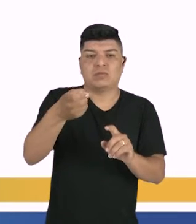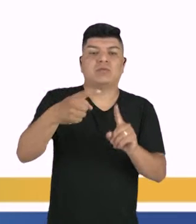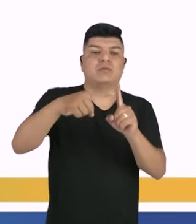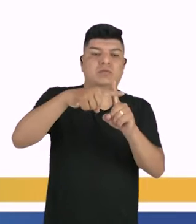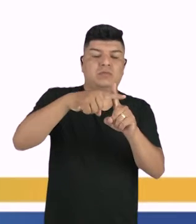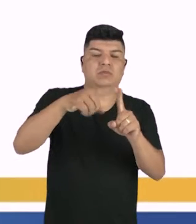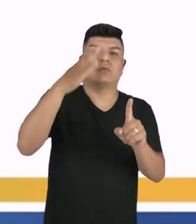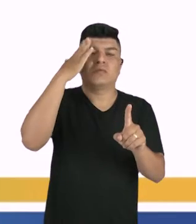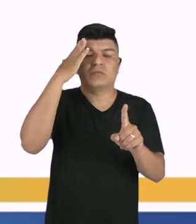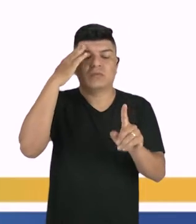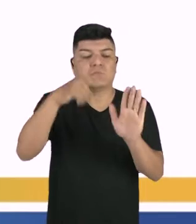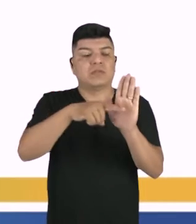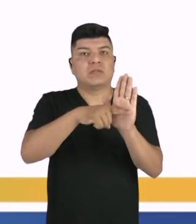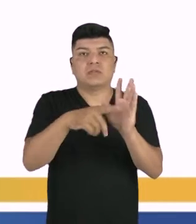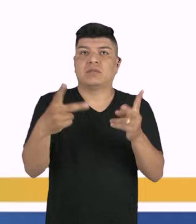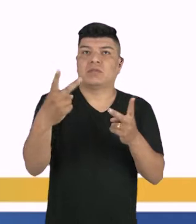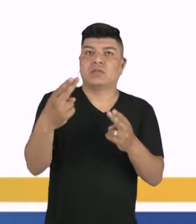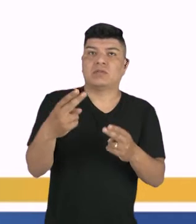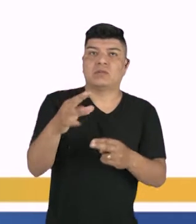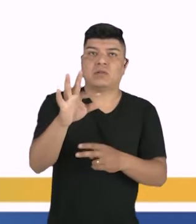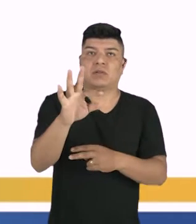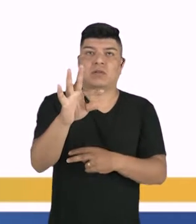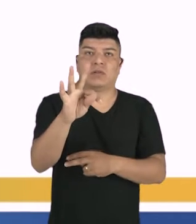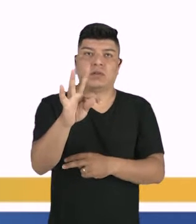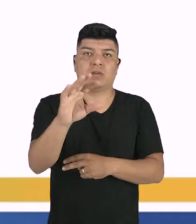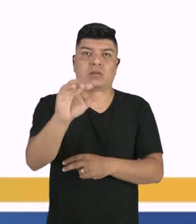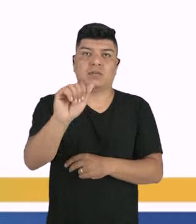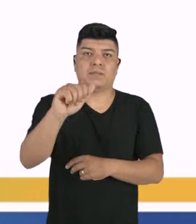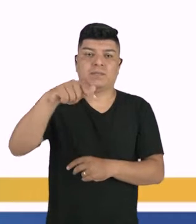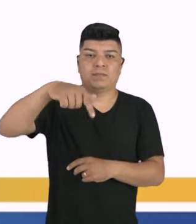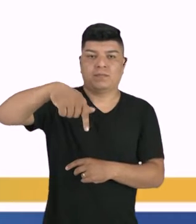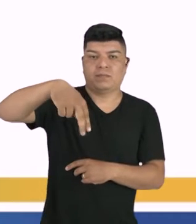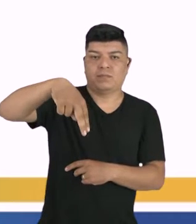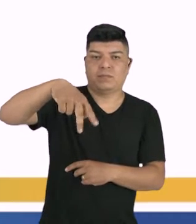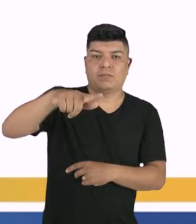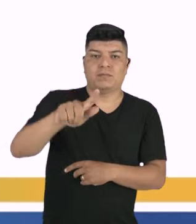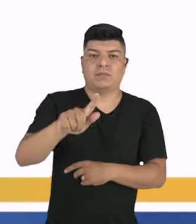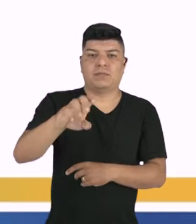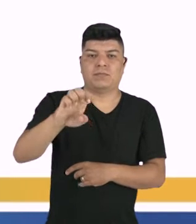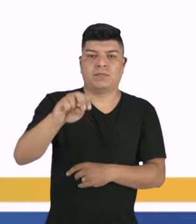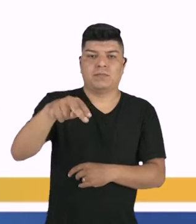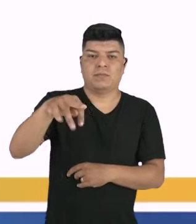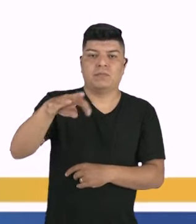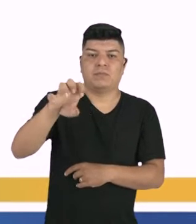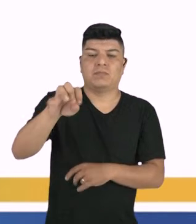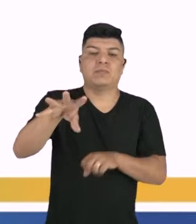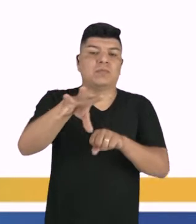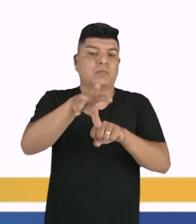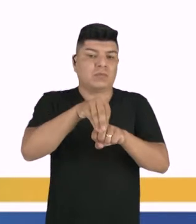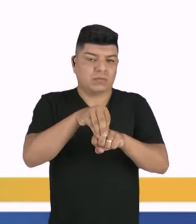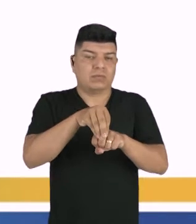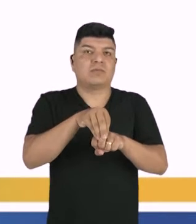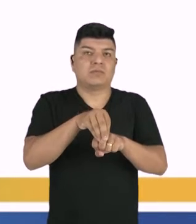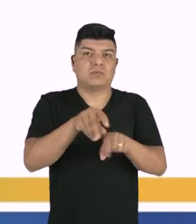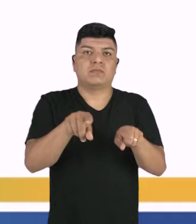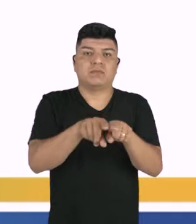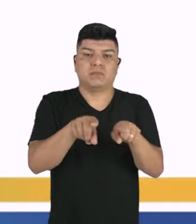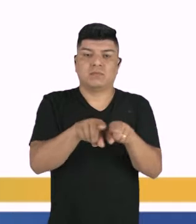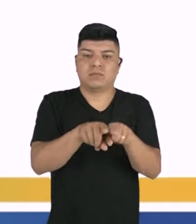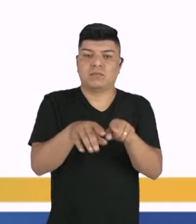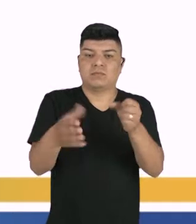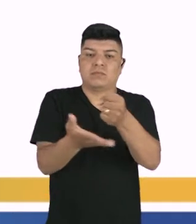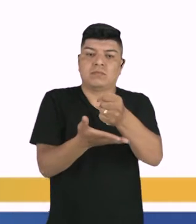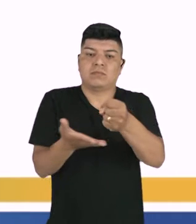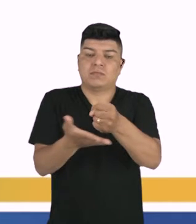é negativo. Da mesma forma, a tangente. São necessários o conhecimento dos sinais dessas funções